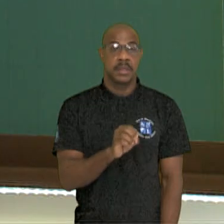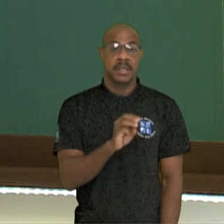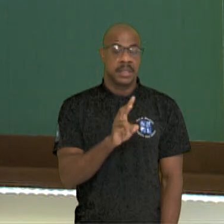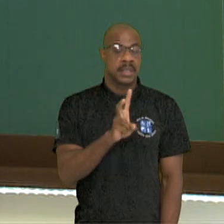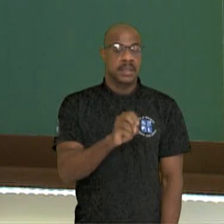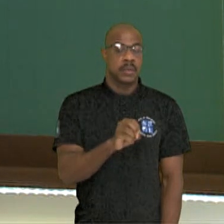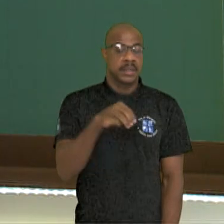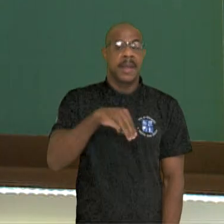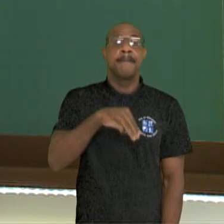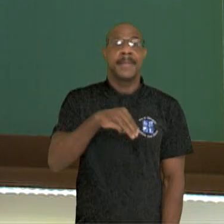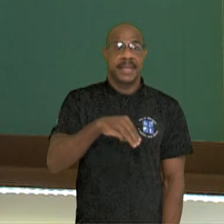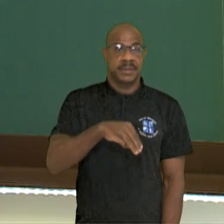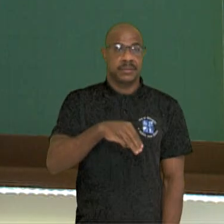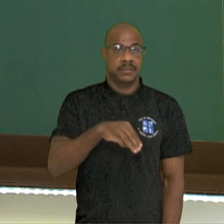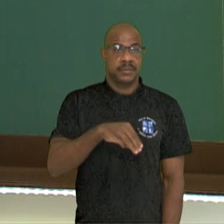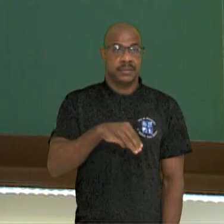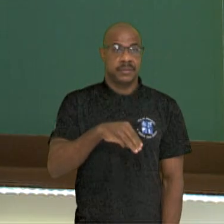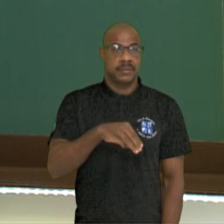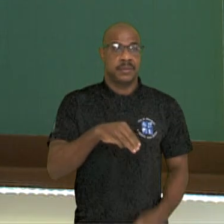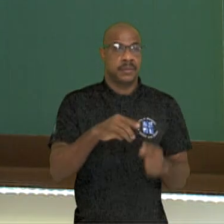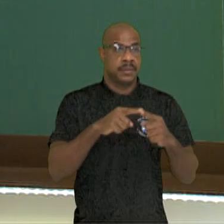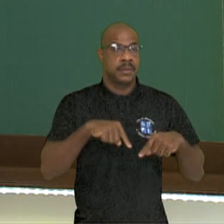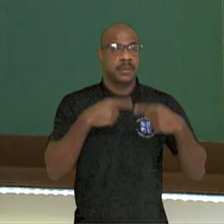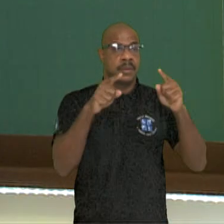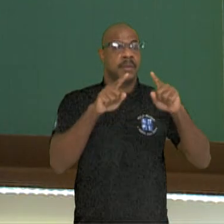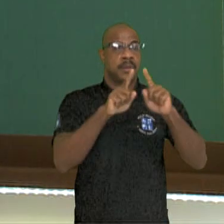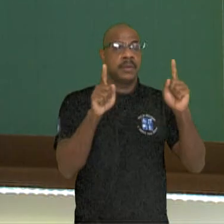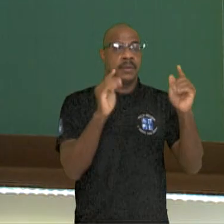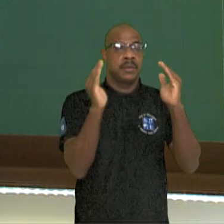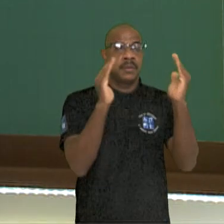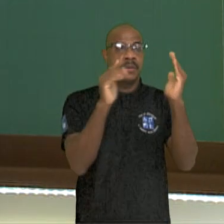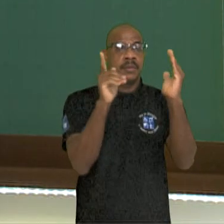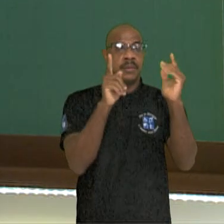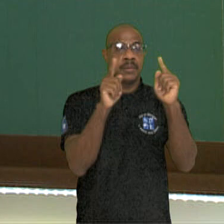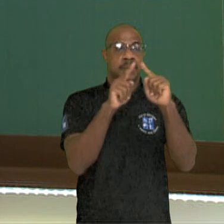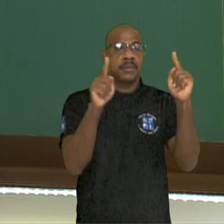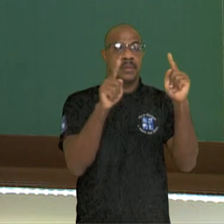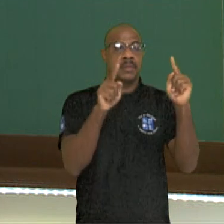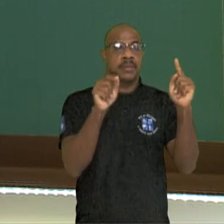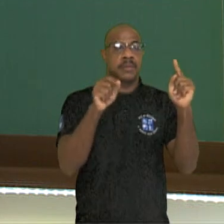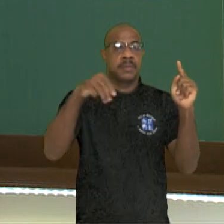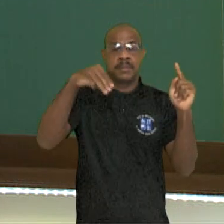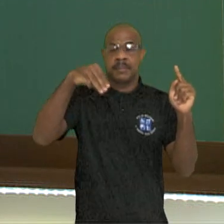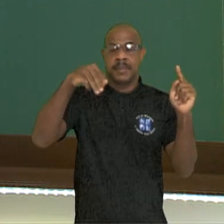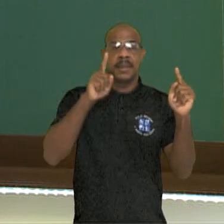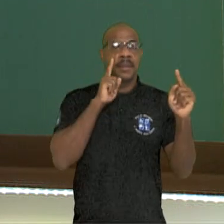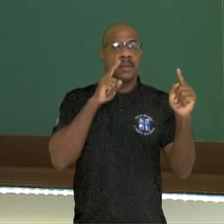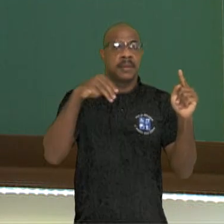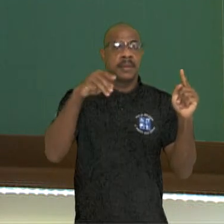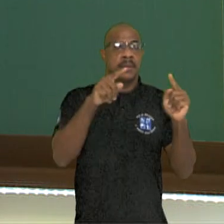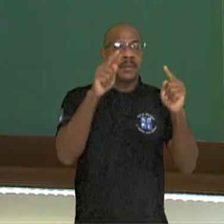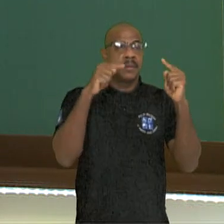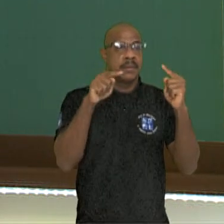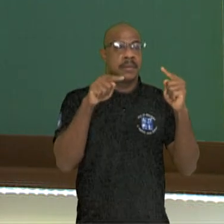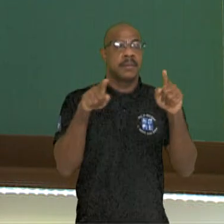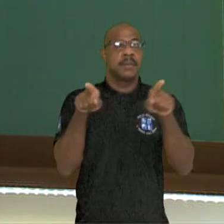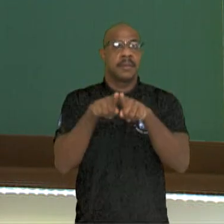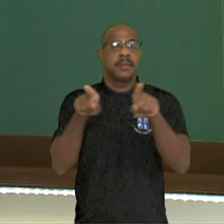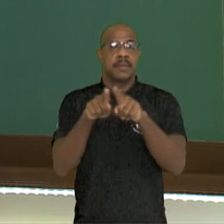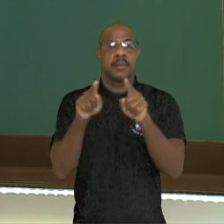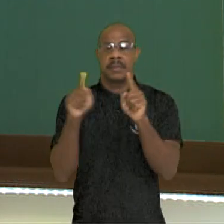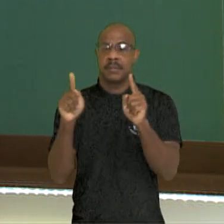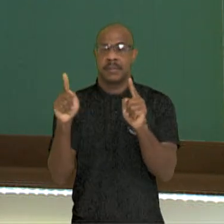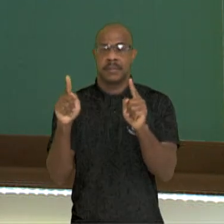metros na realidade. Haja vista que esse espaço aqui, ó, 50 metros. Este aqui, ó, também